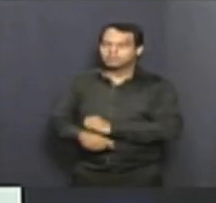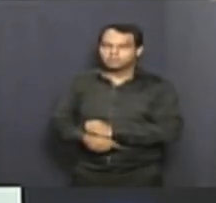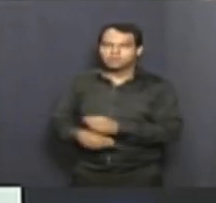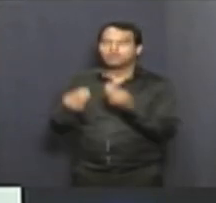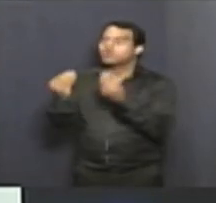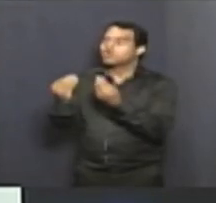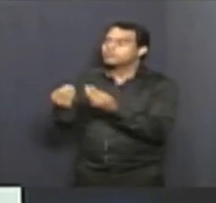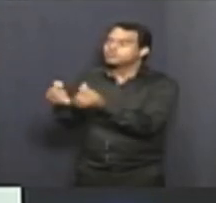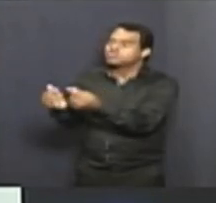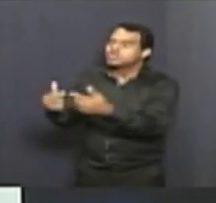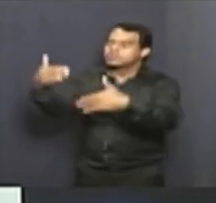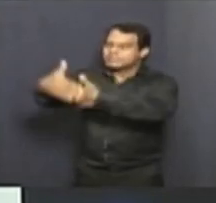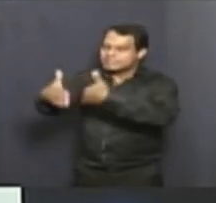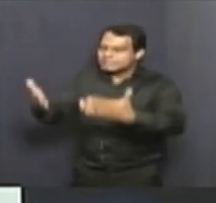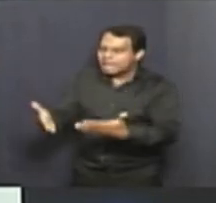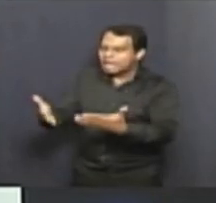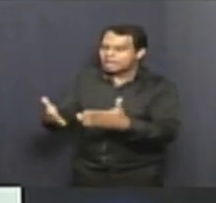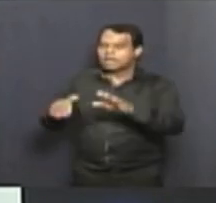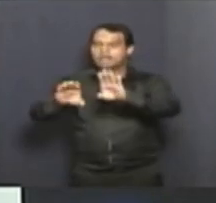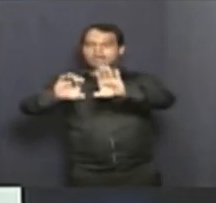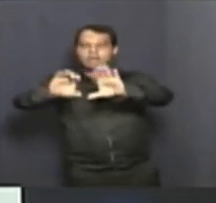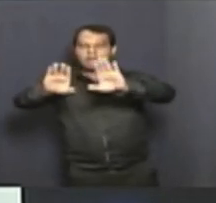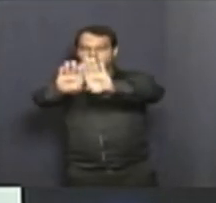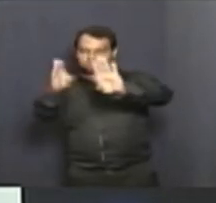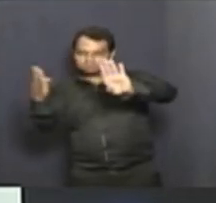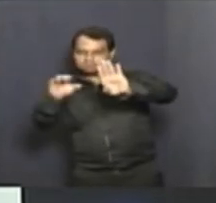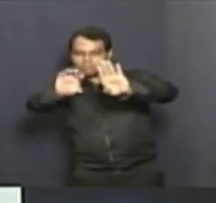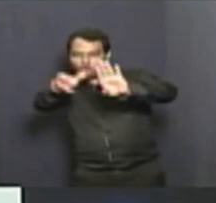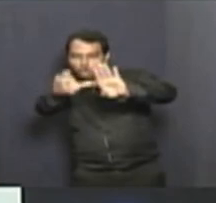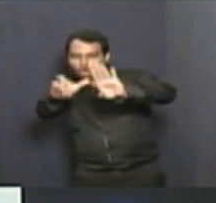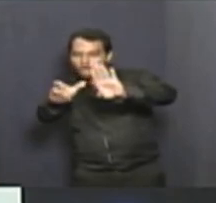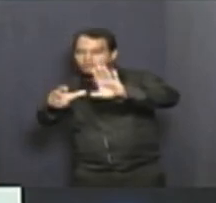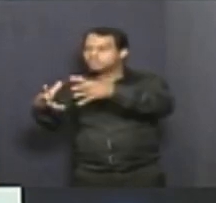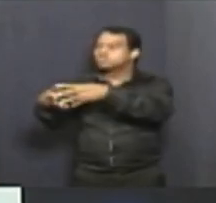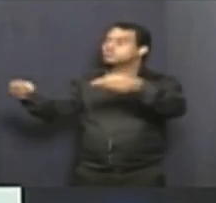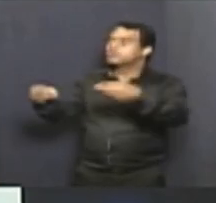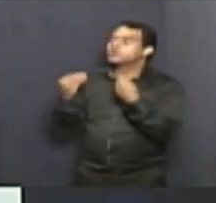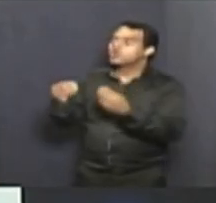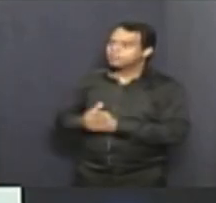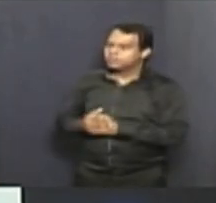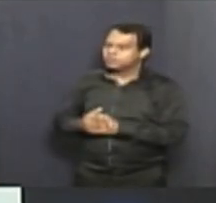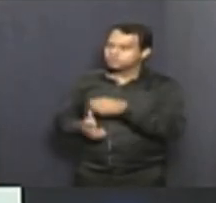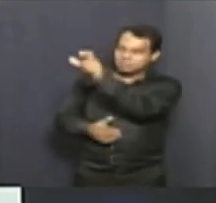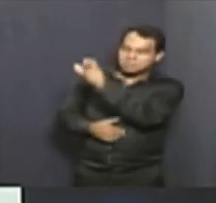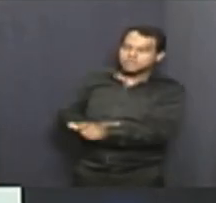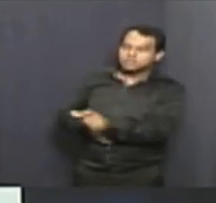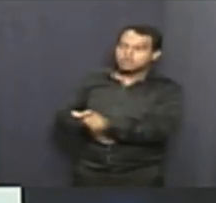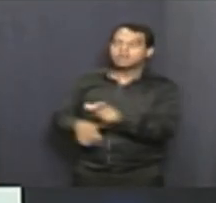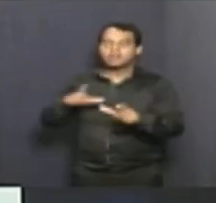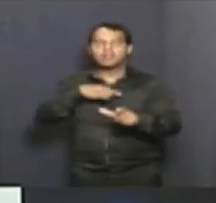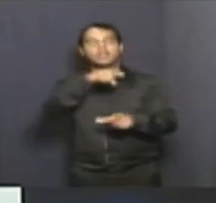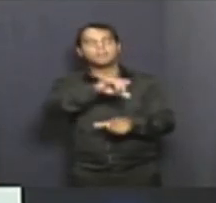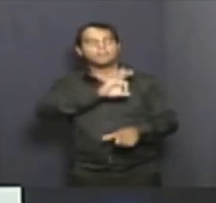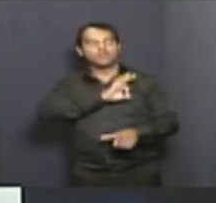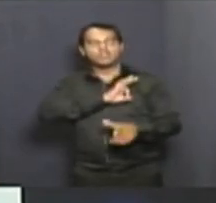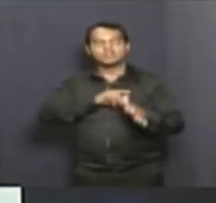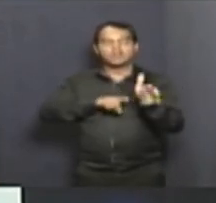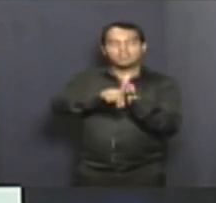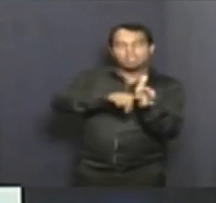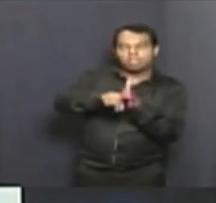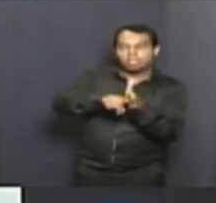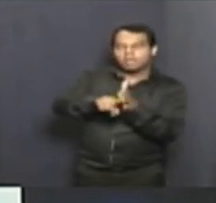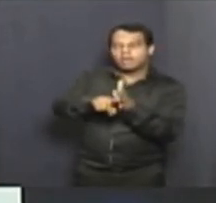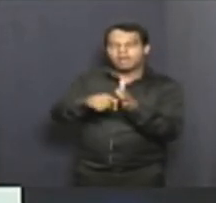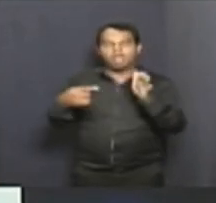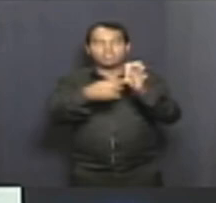dinheiro some de dentro de uma sala de um cofre da sala de uma pessoa que está sendo denunciada por um primo que foi nomeado por